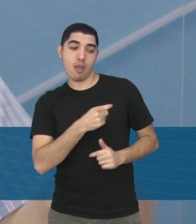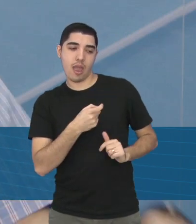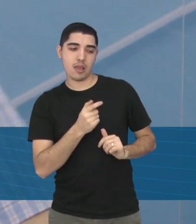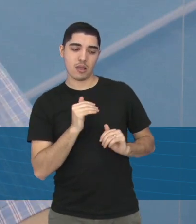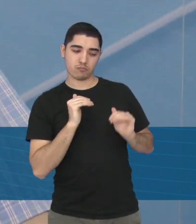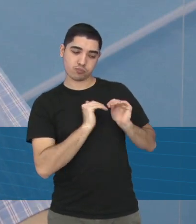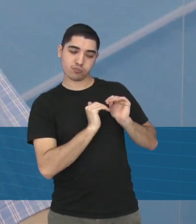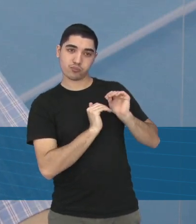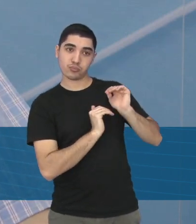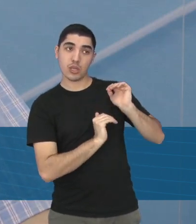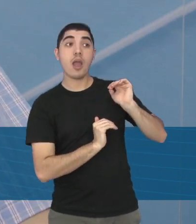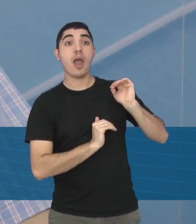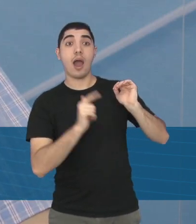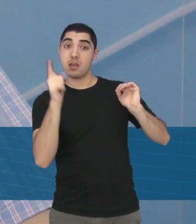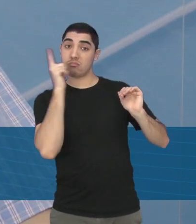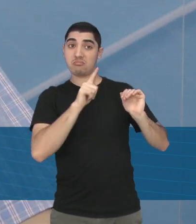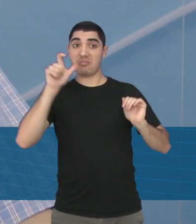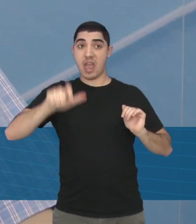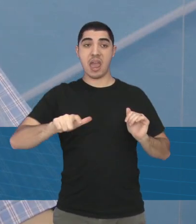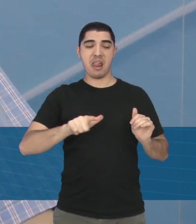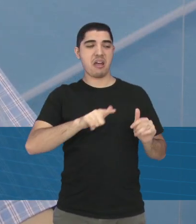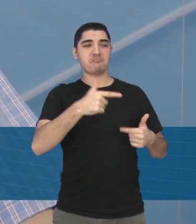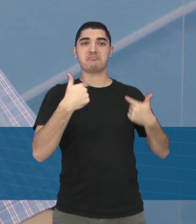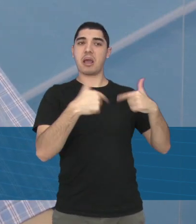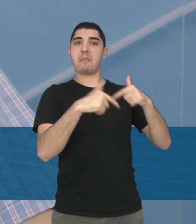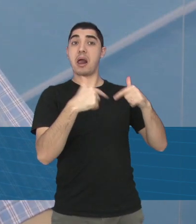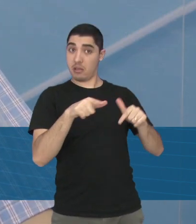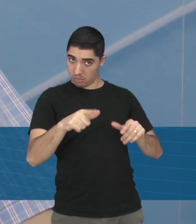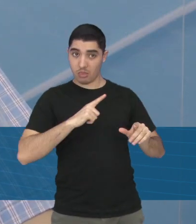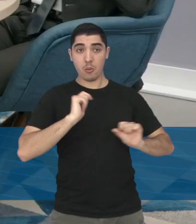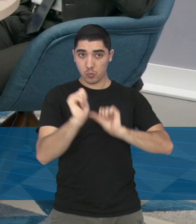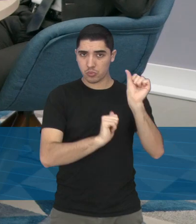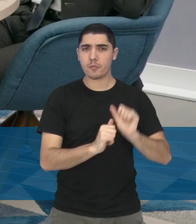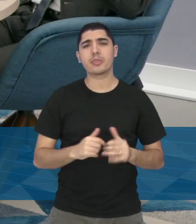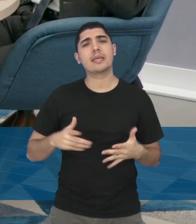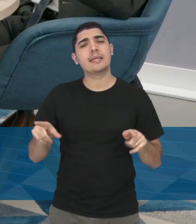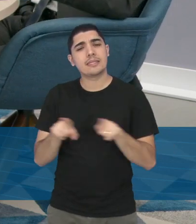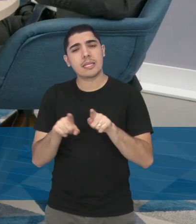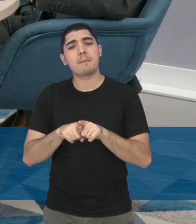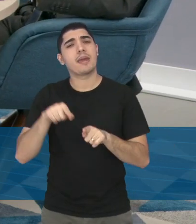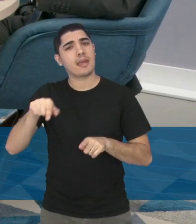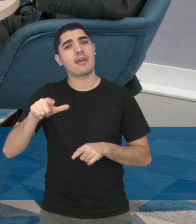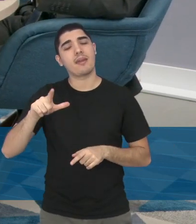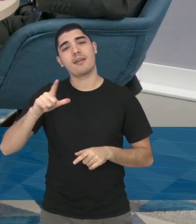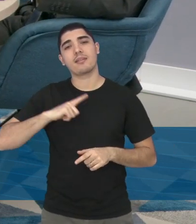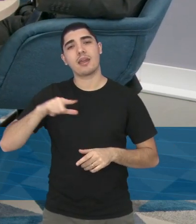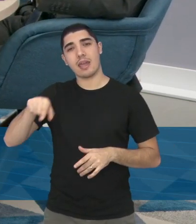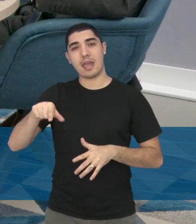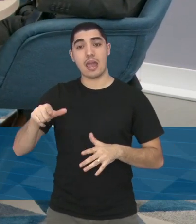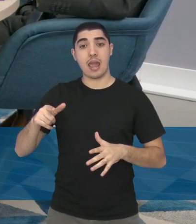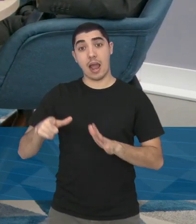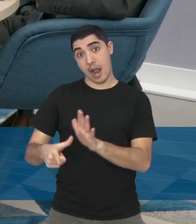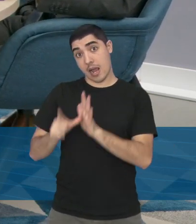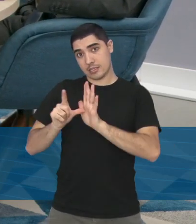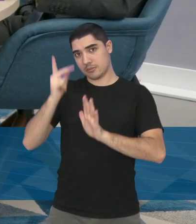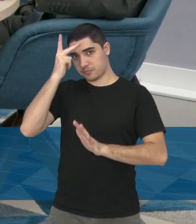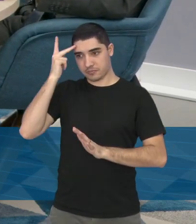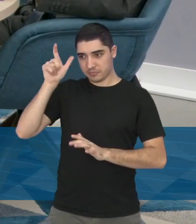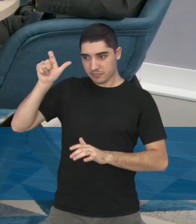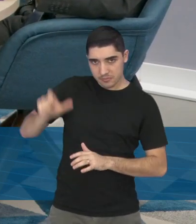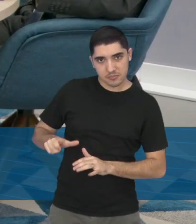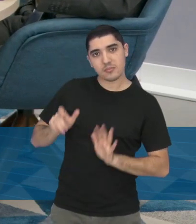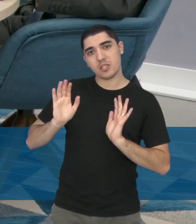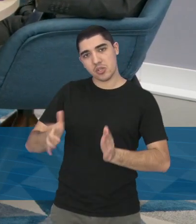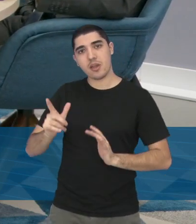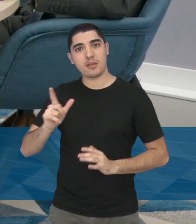transformar na fonte de sustento dela. E isso tem acontecido bastante. E também nesse desespero, né? Fazer esse preventivo. Exato. Antes, né? Ele já